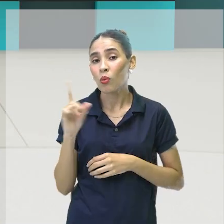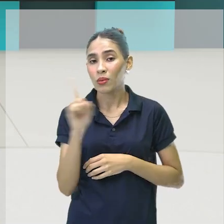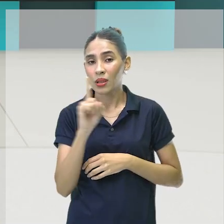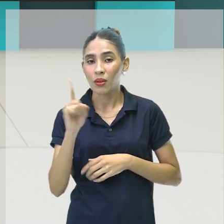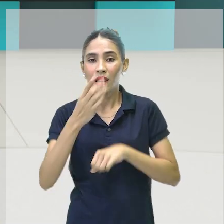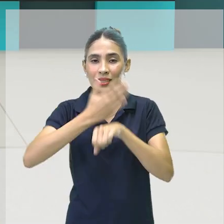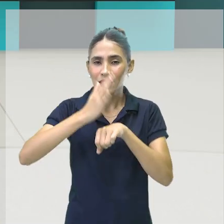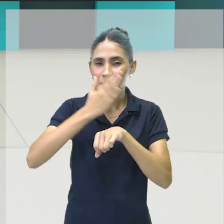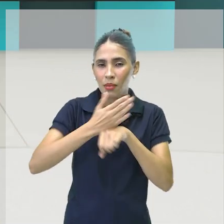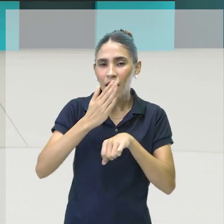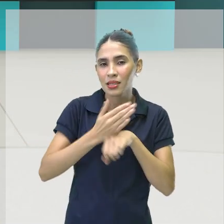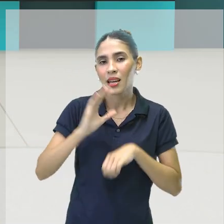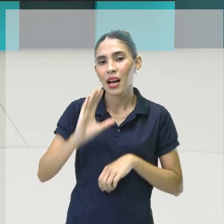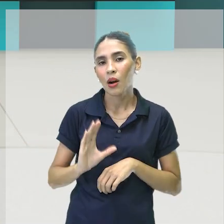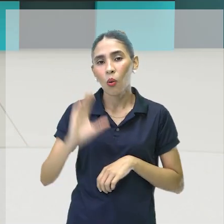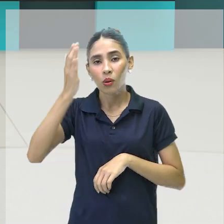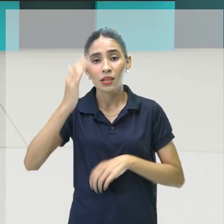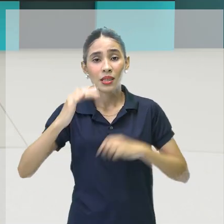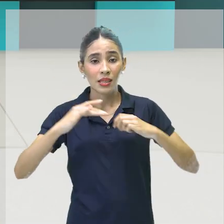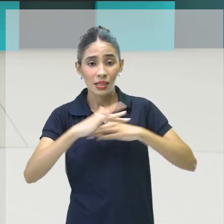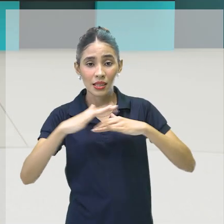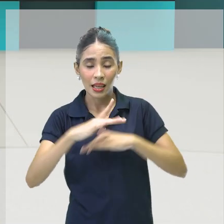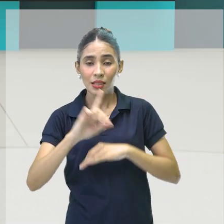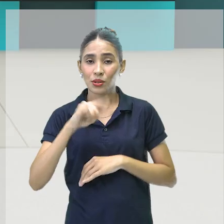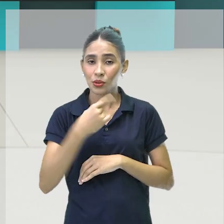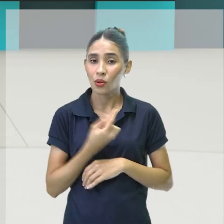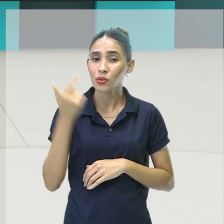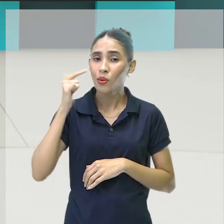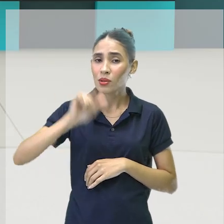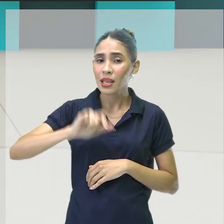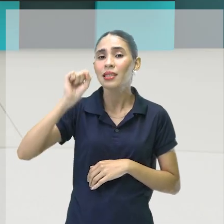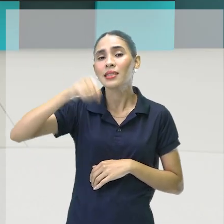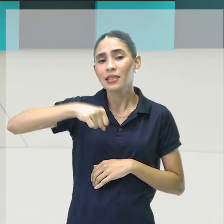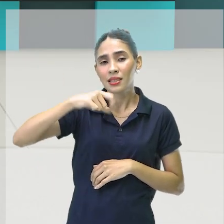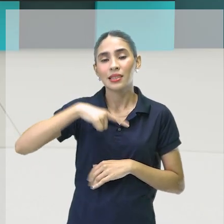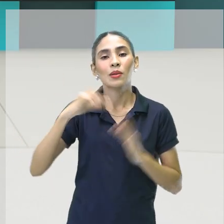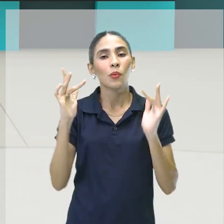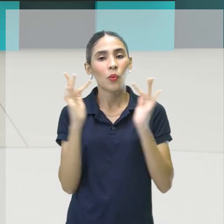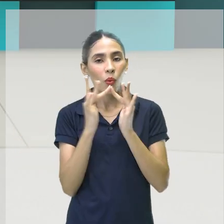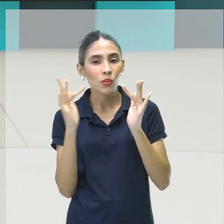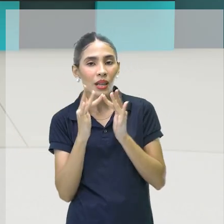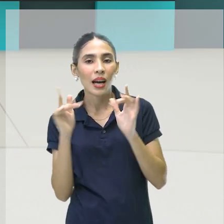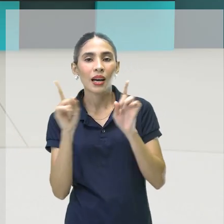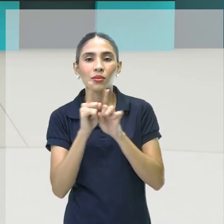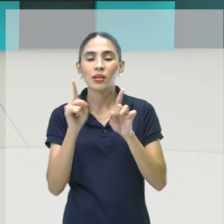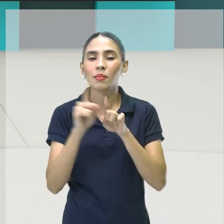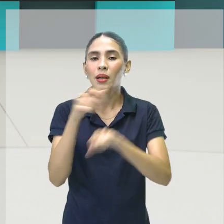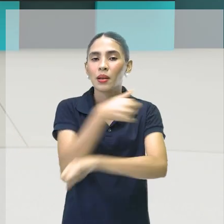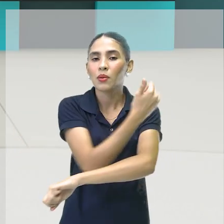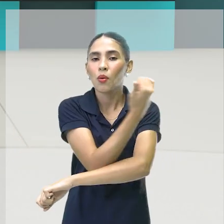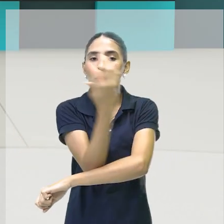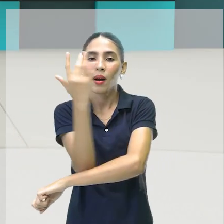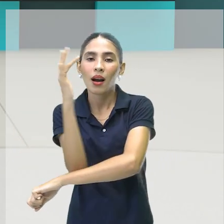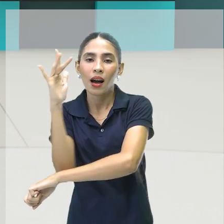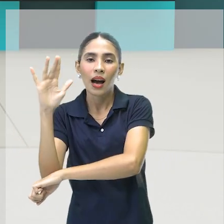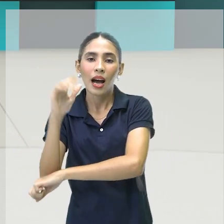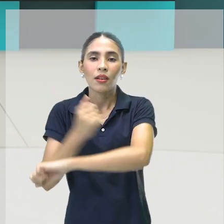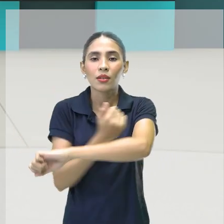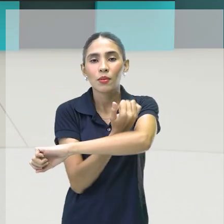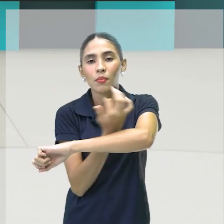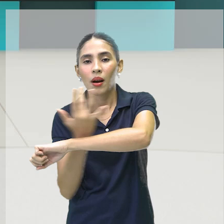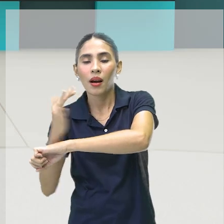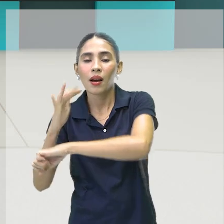atividades, por mais que aconteçam no meio urbano, a gente consegue sim ter um contato ali com uma árvore, né, com um jardim,